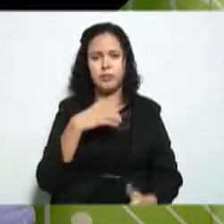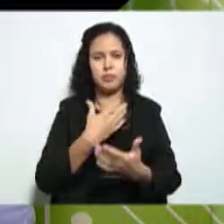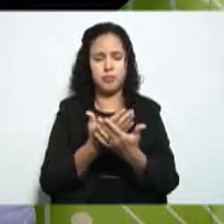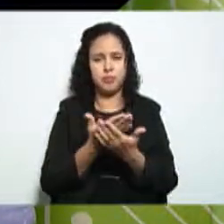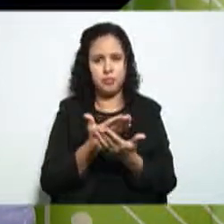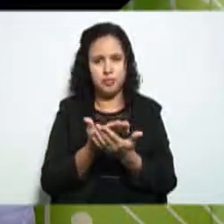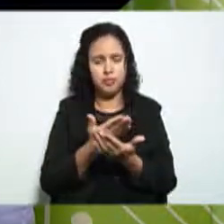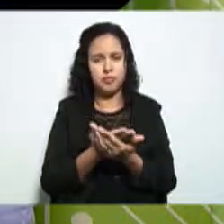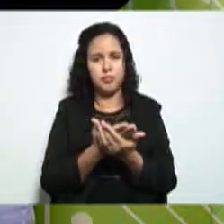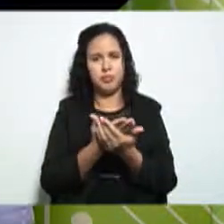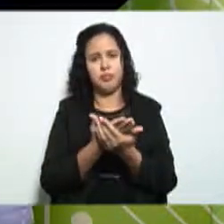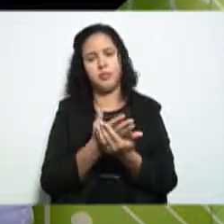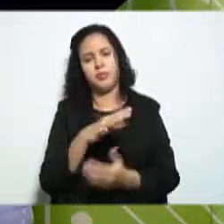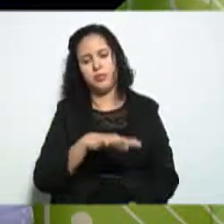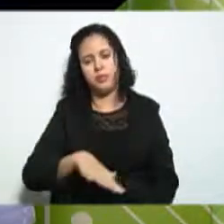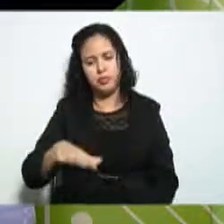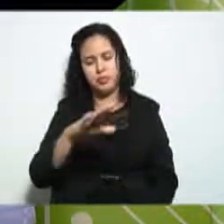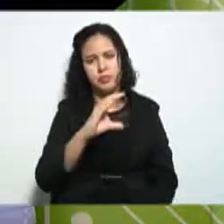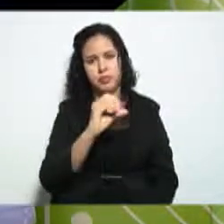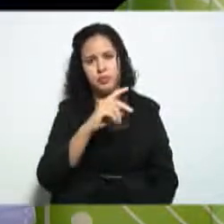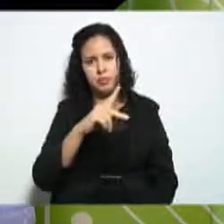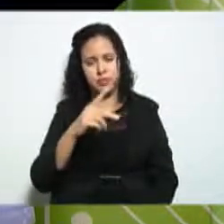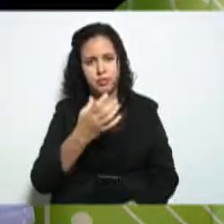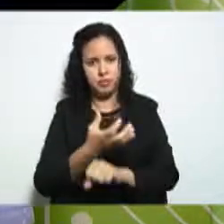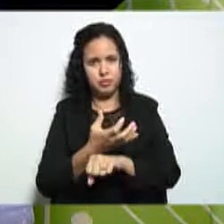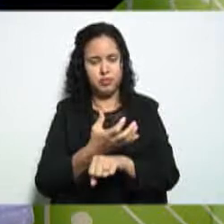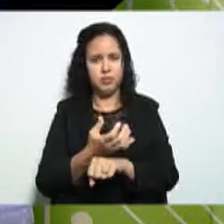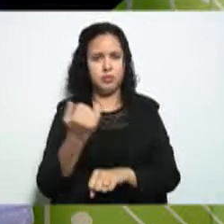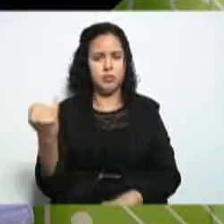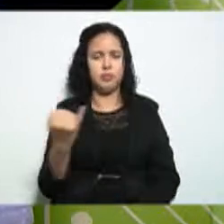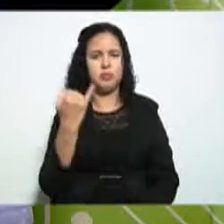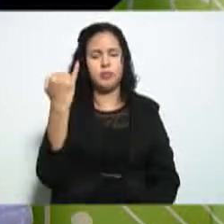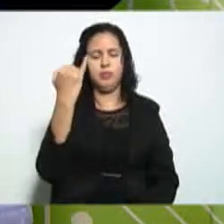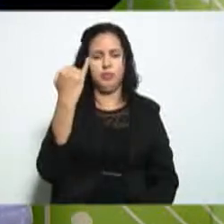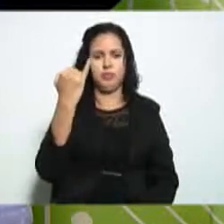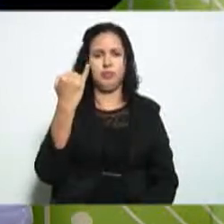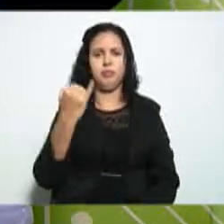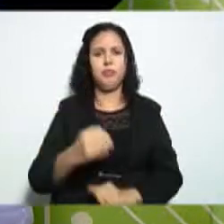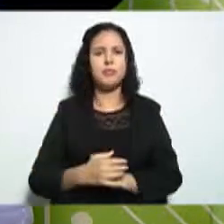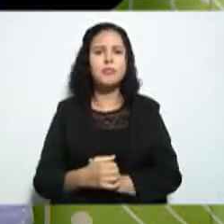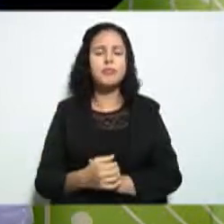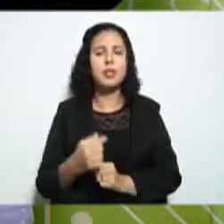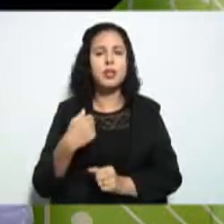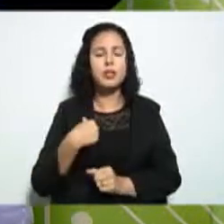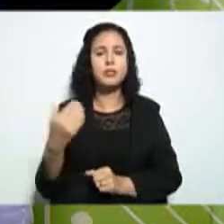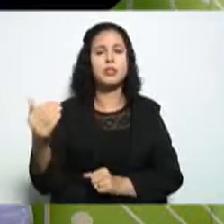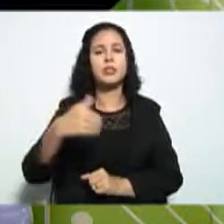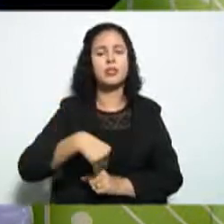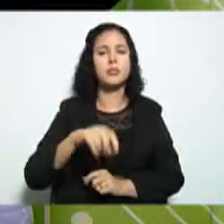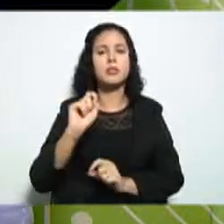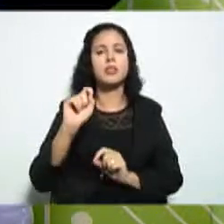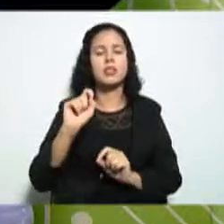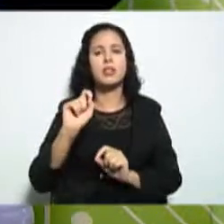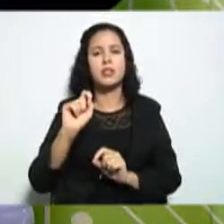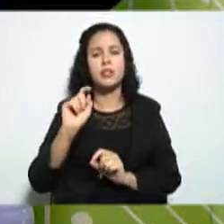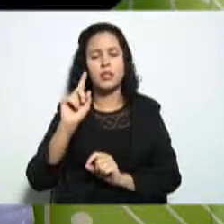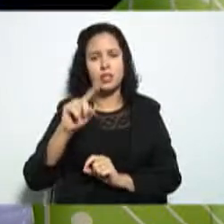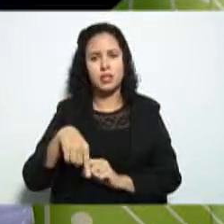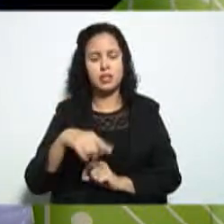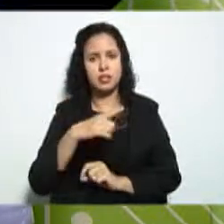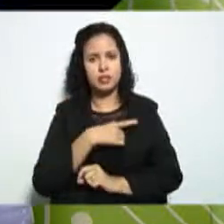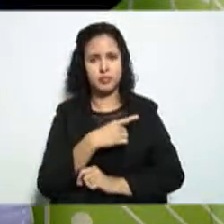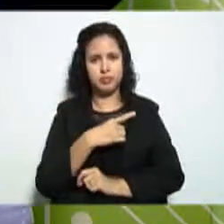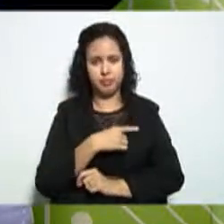disciplina super importante para o nosso curso, para o projeto integrador. Mas eu vim aqui para falar sobre uma outra coisa. A gente está tendo